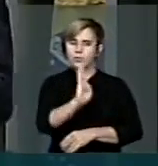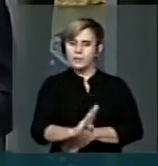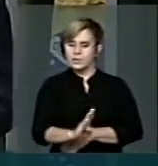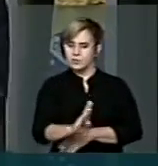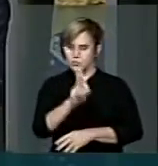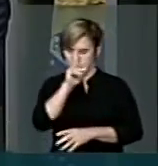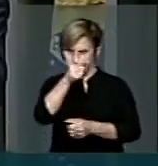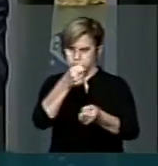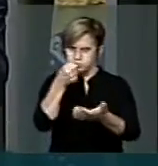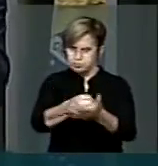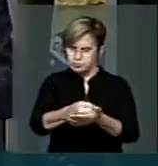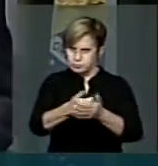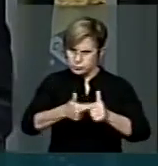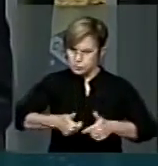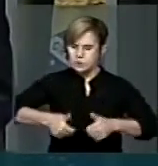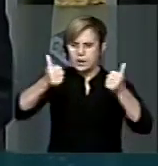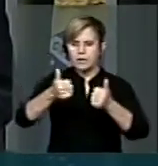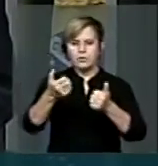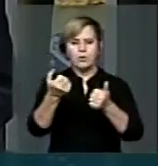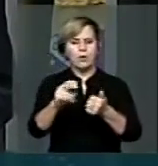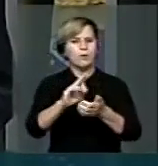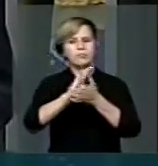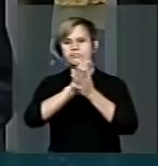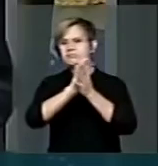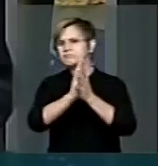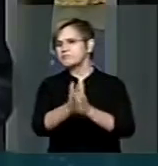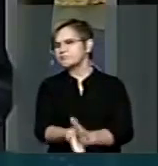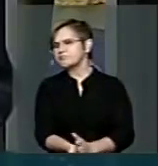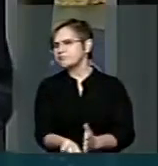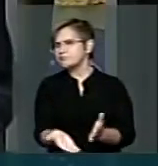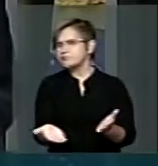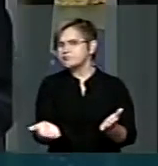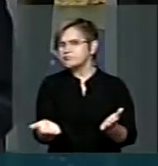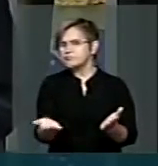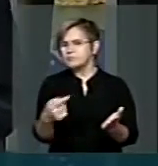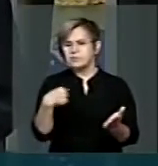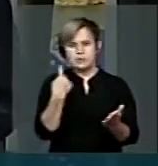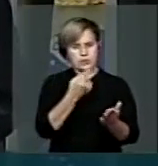choque de realidade na educação pública, ou nós jamais seremos um